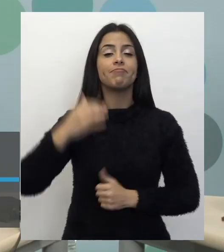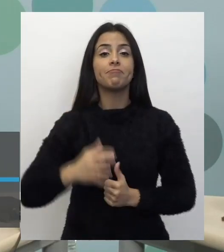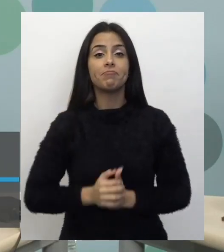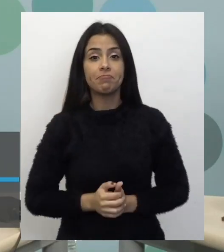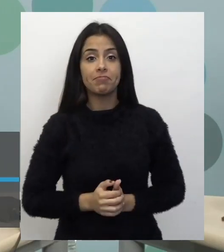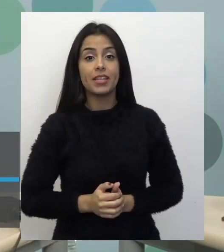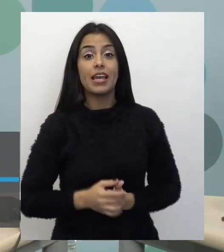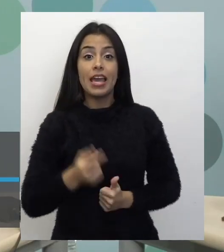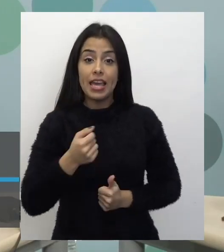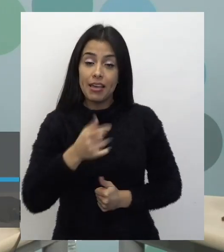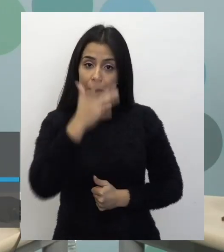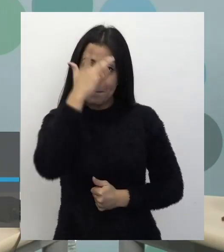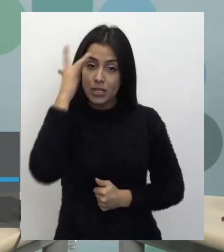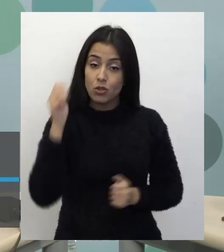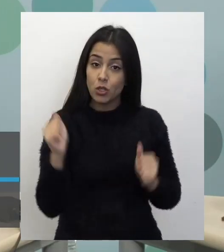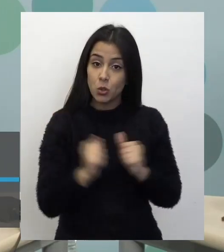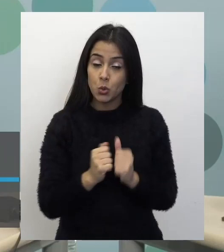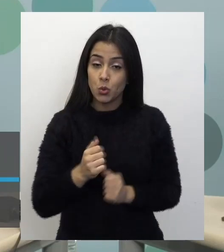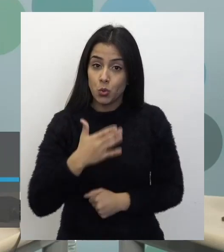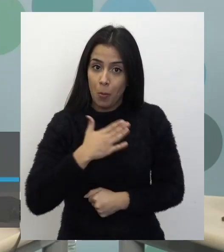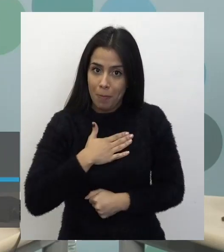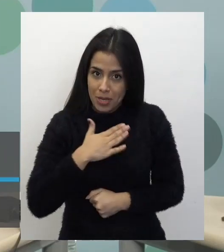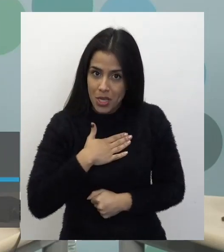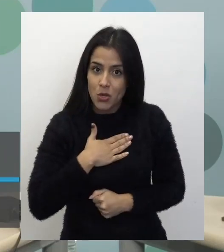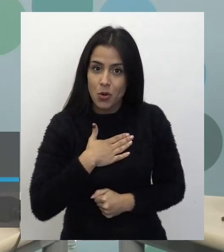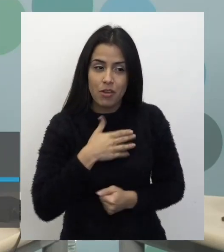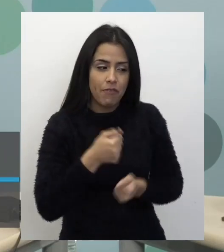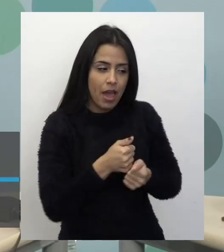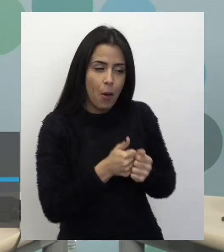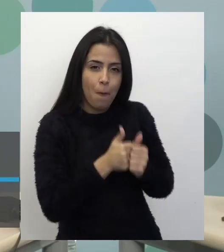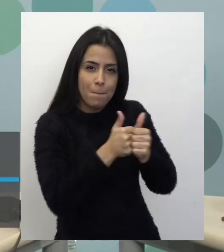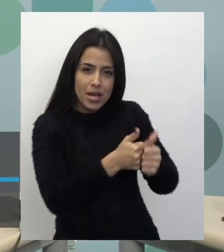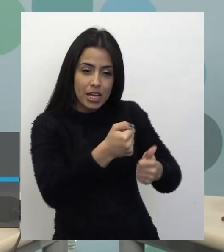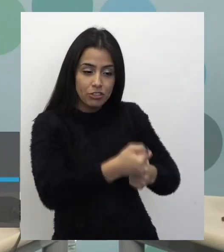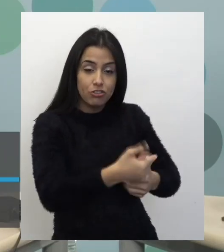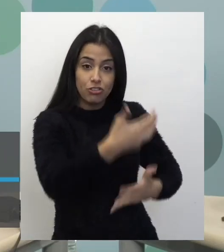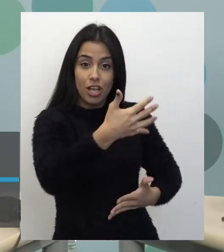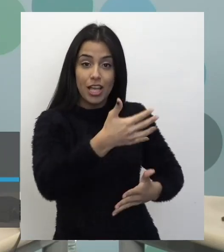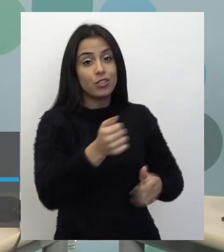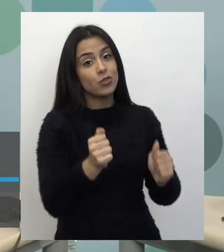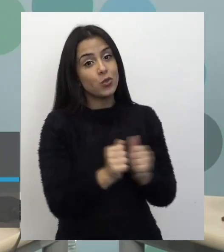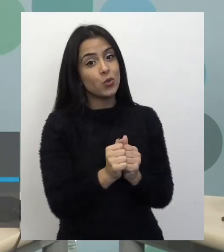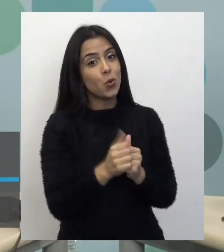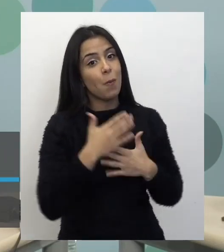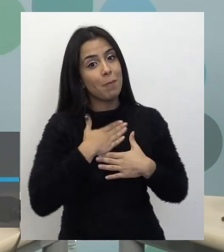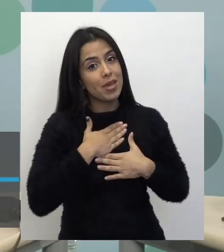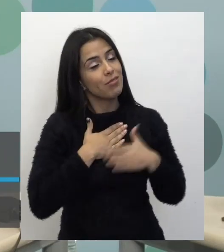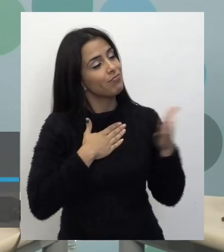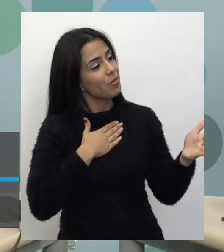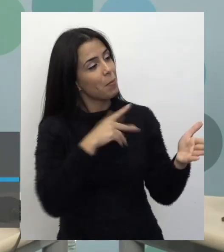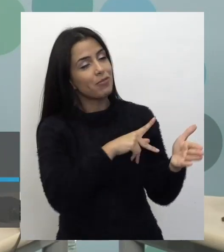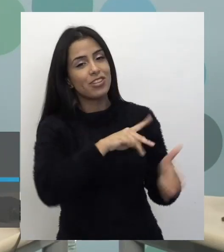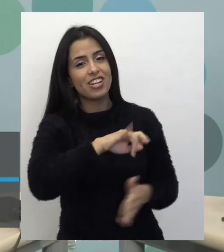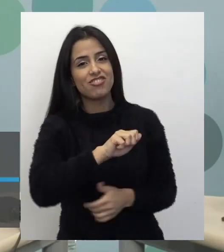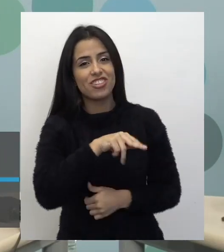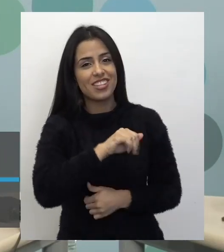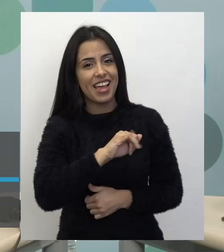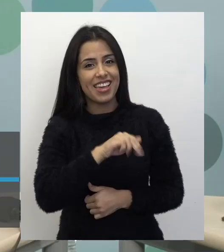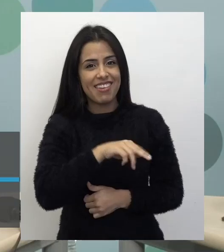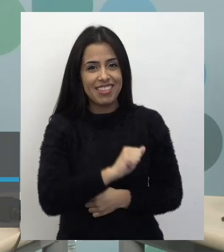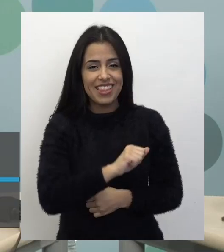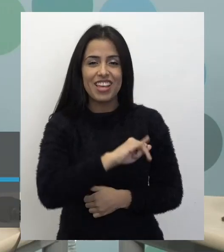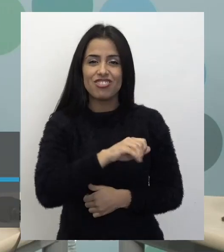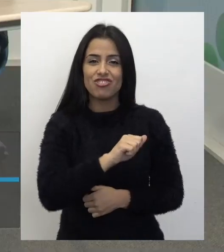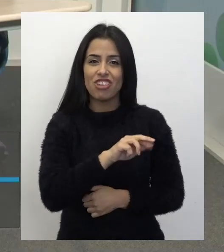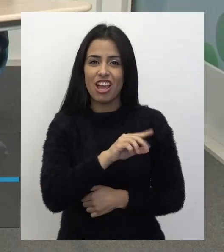as informações, as respostas de vocês no nosso chat, está aqui conosco a professora Janaína Jardim. Boa